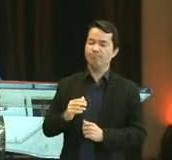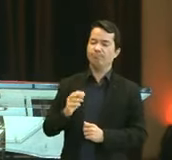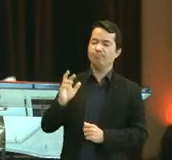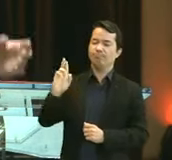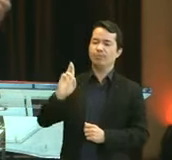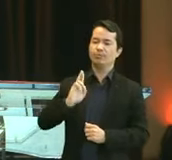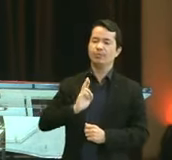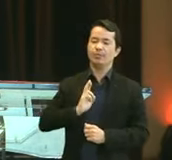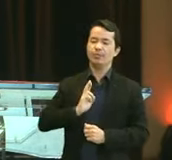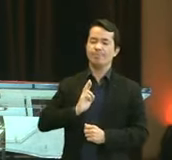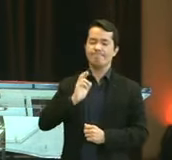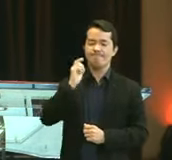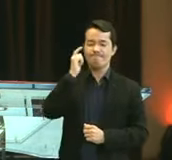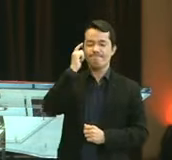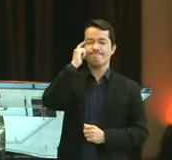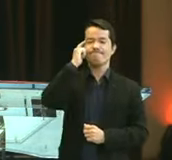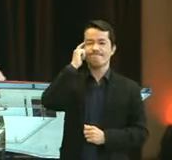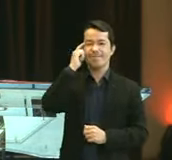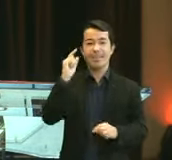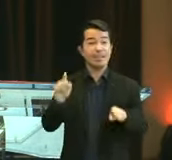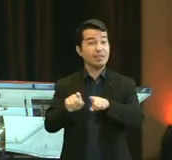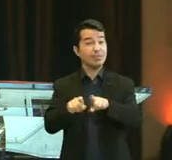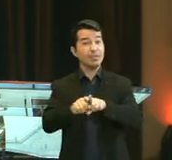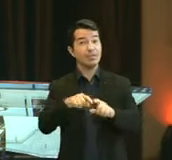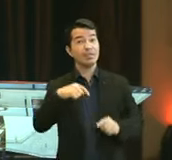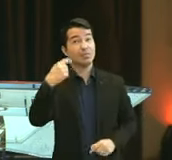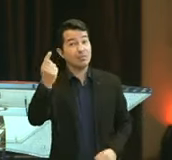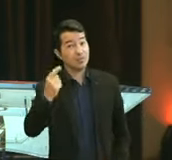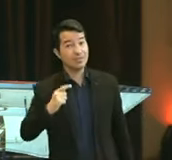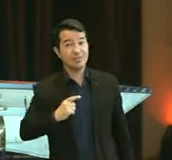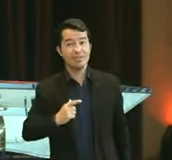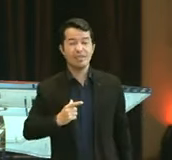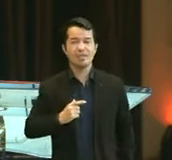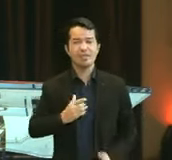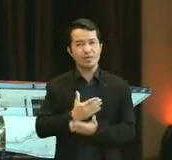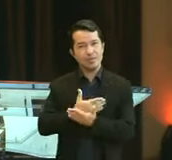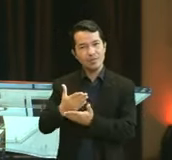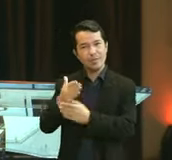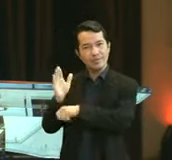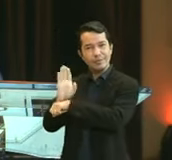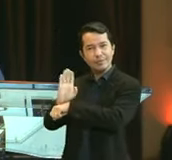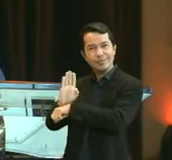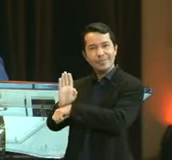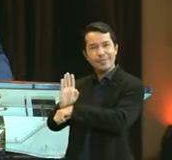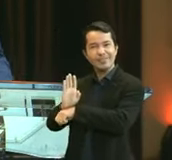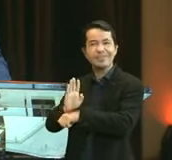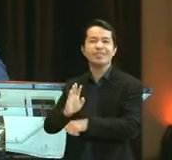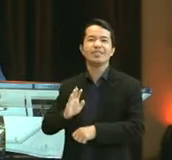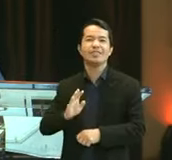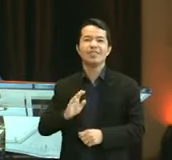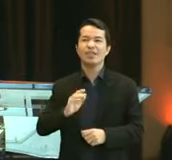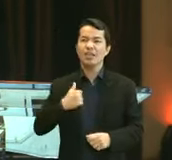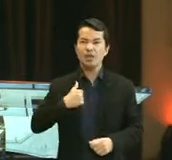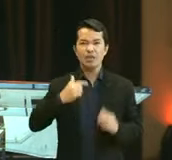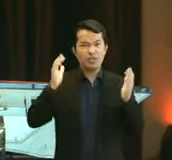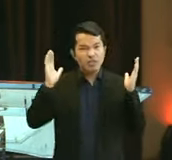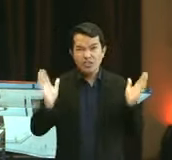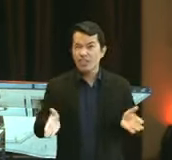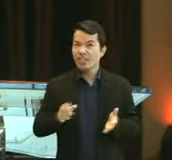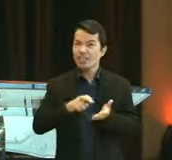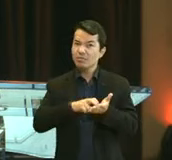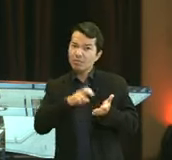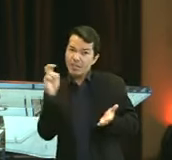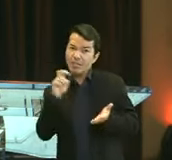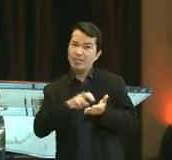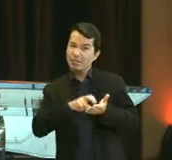Depois começa o vídeo do Orlandinho. E como eu orei pelo Orlandinho todos os dias